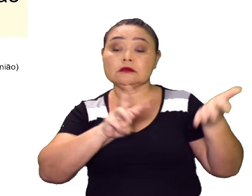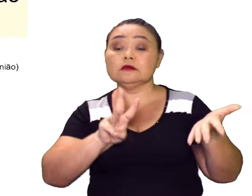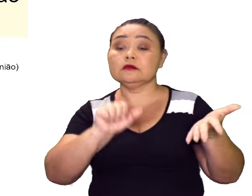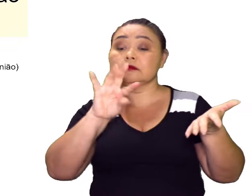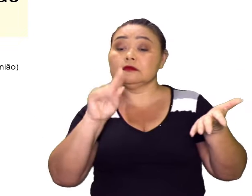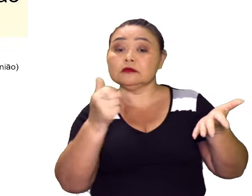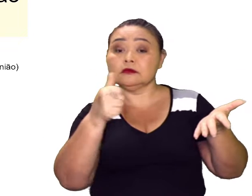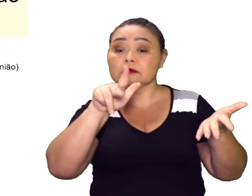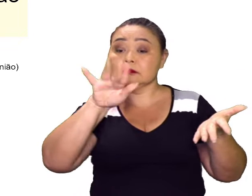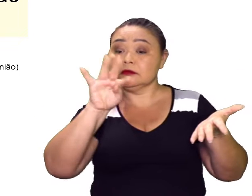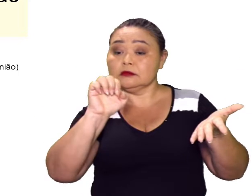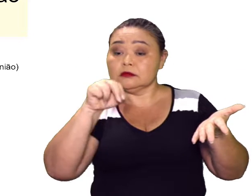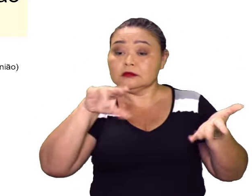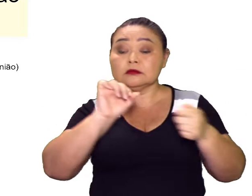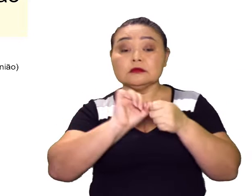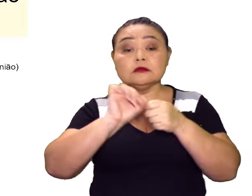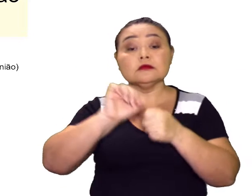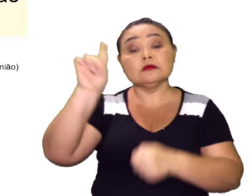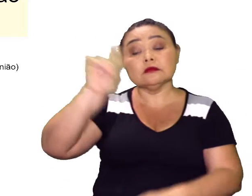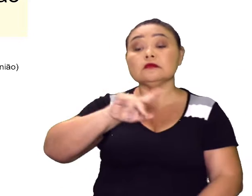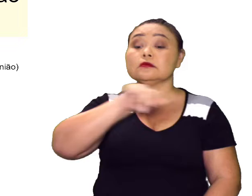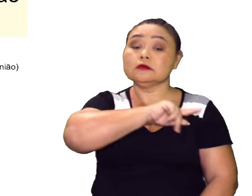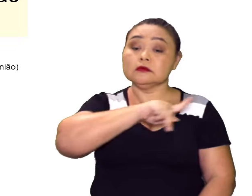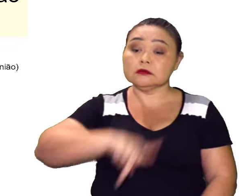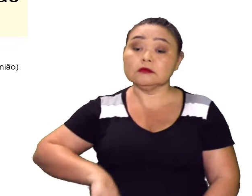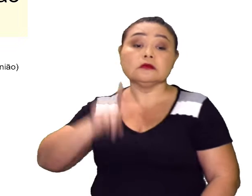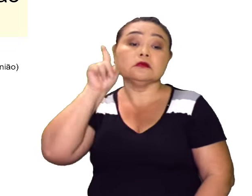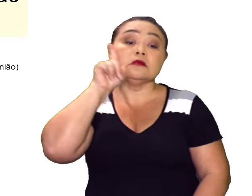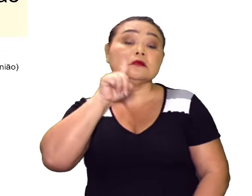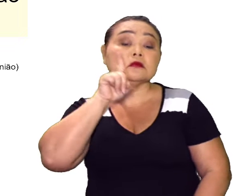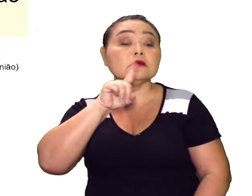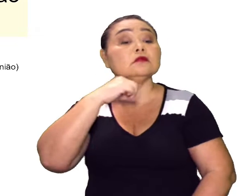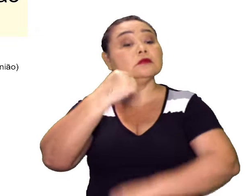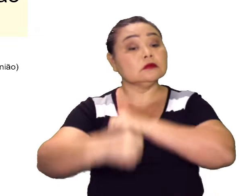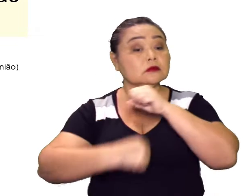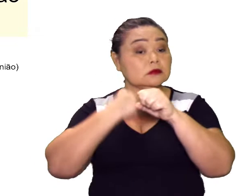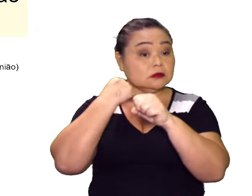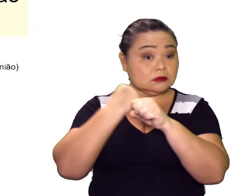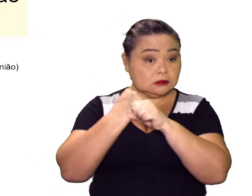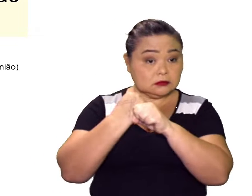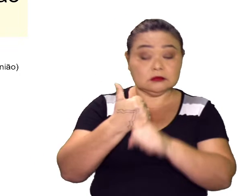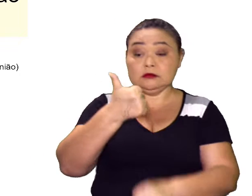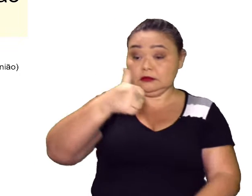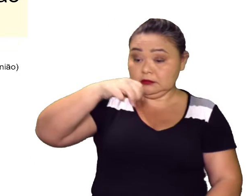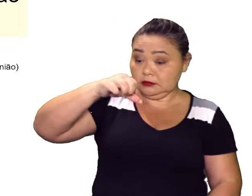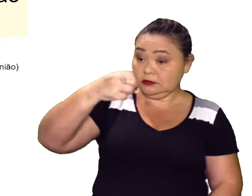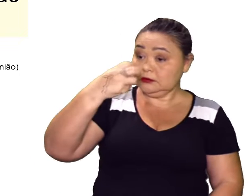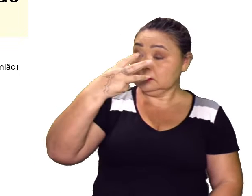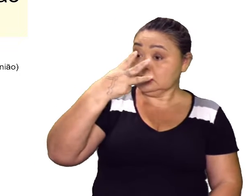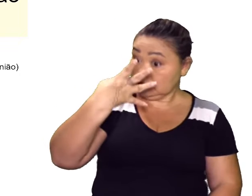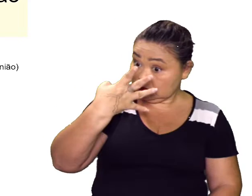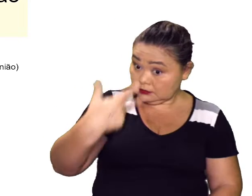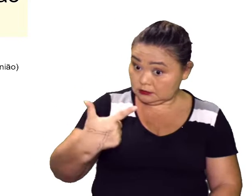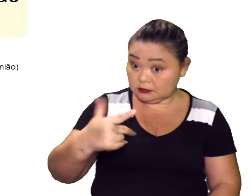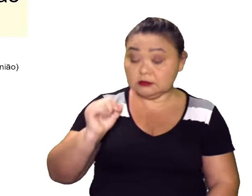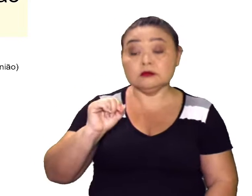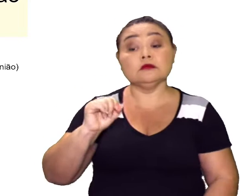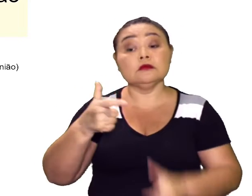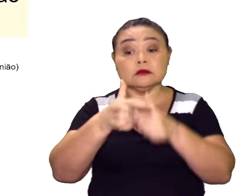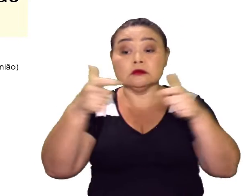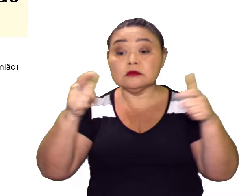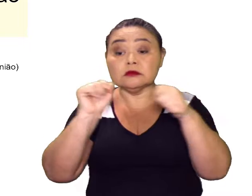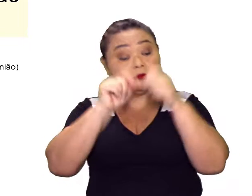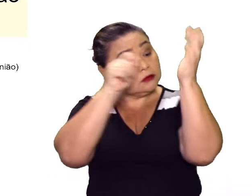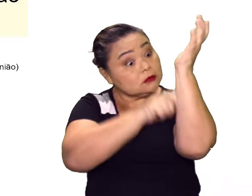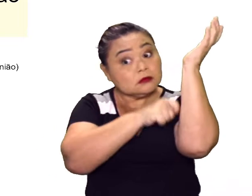entre Getúlio Vargas e o Franklin Roosevelt, em 1942, que o Brasil se comprometia a aumentar a produção da